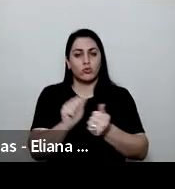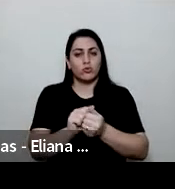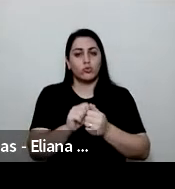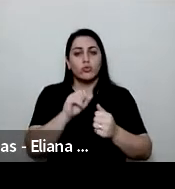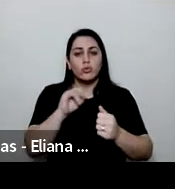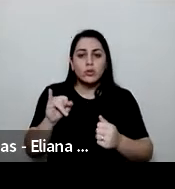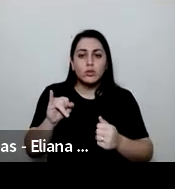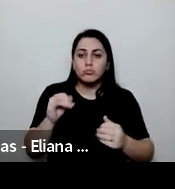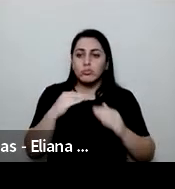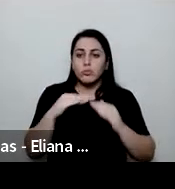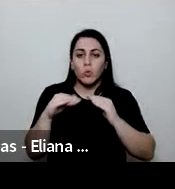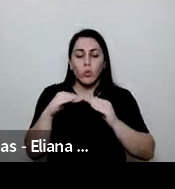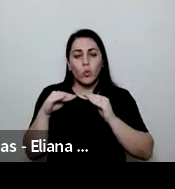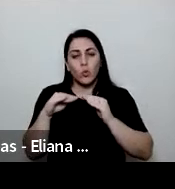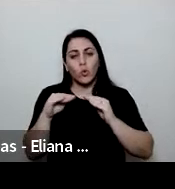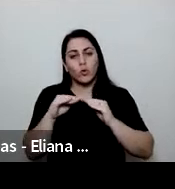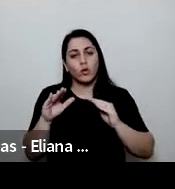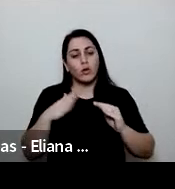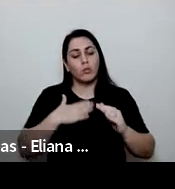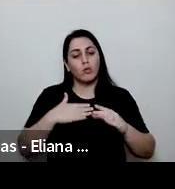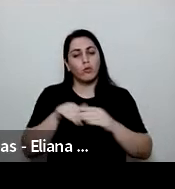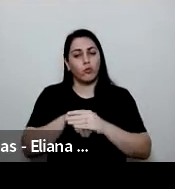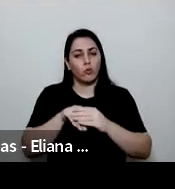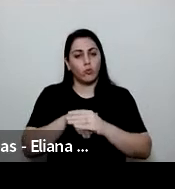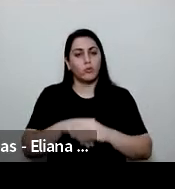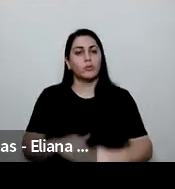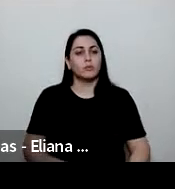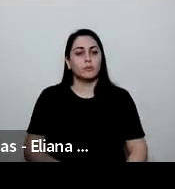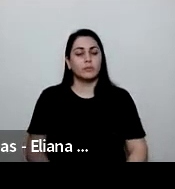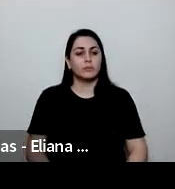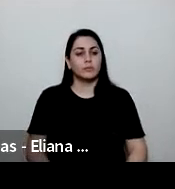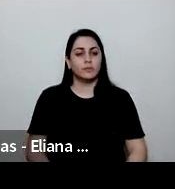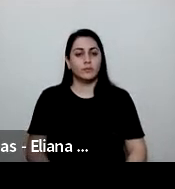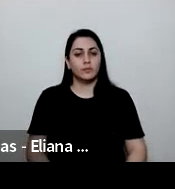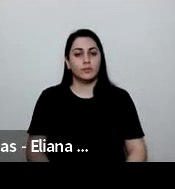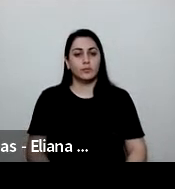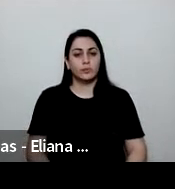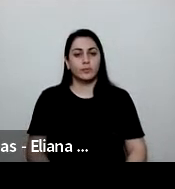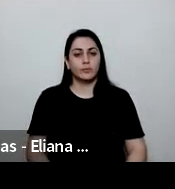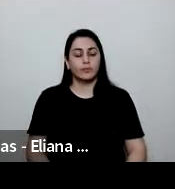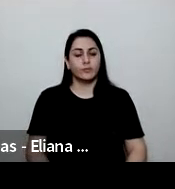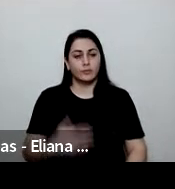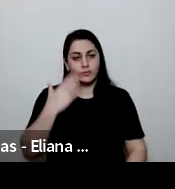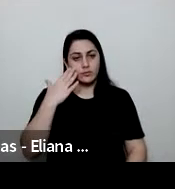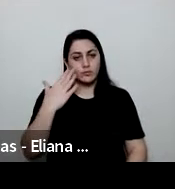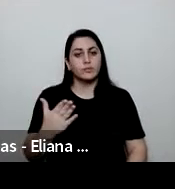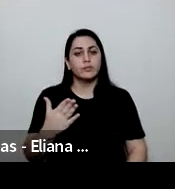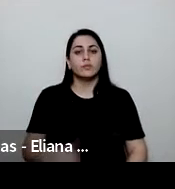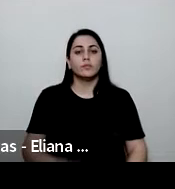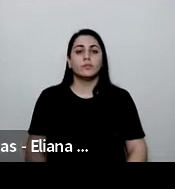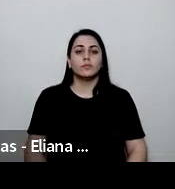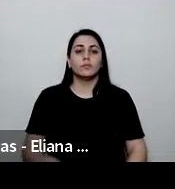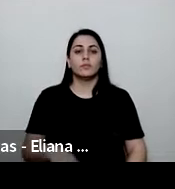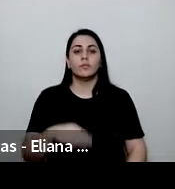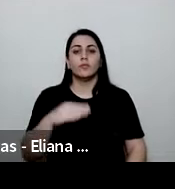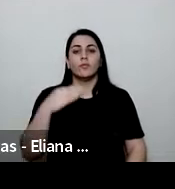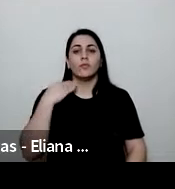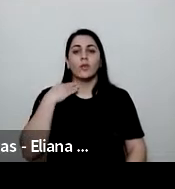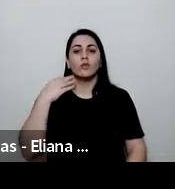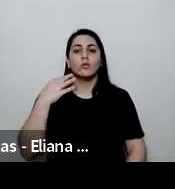houver divergência no sentido que estou votando é como voto Presidente Obrigada Desembargador como volta juiz Lino